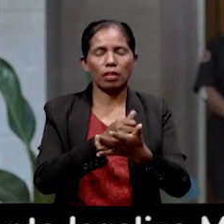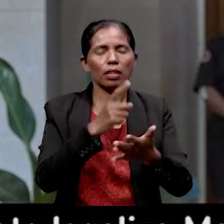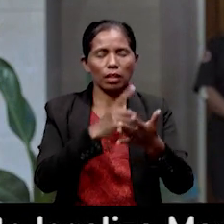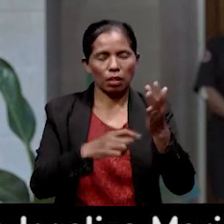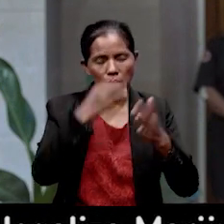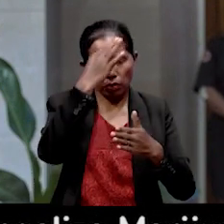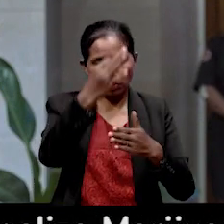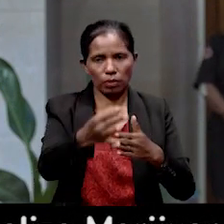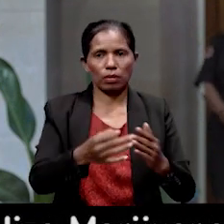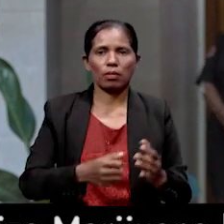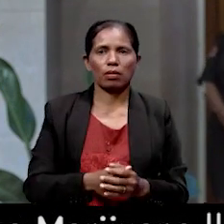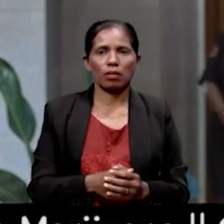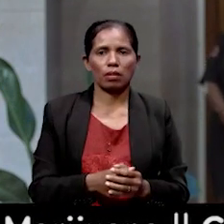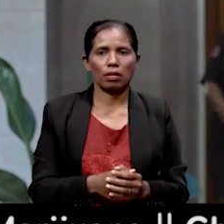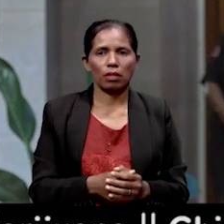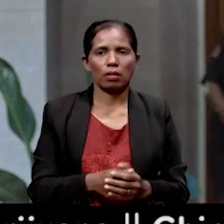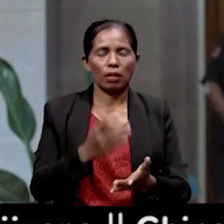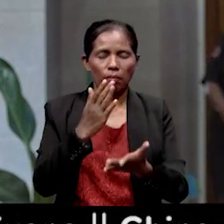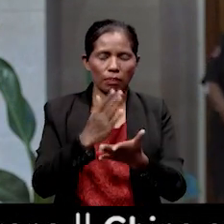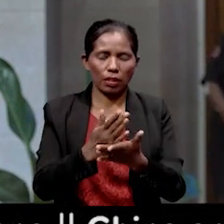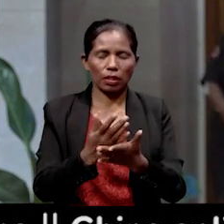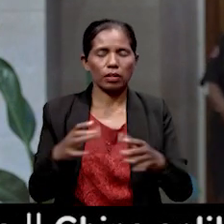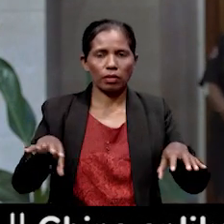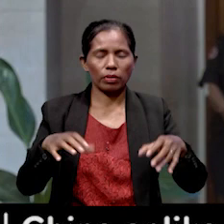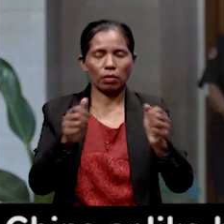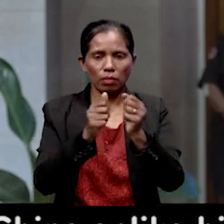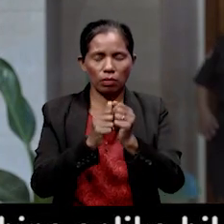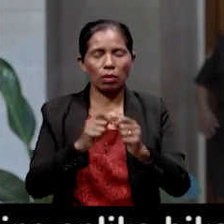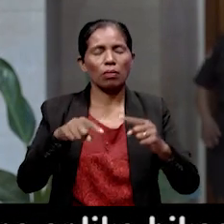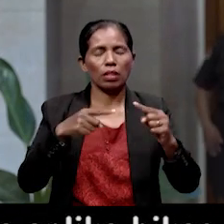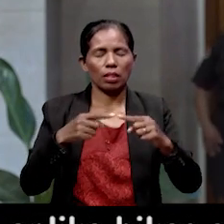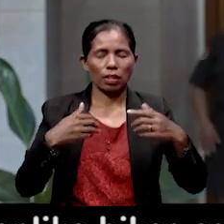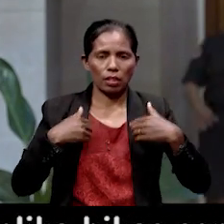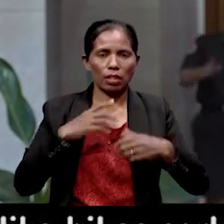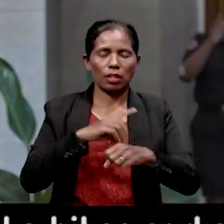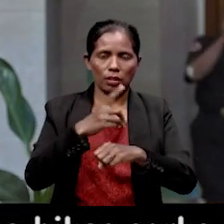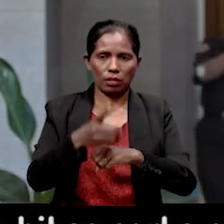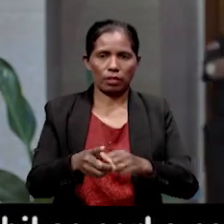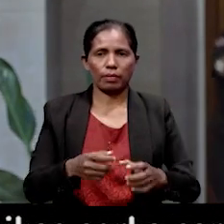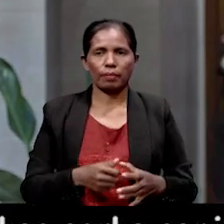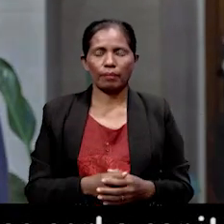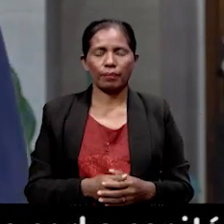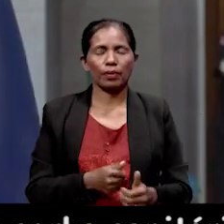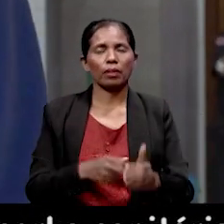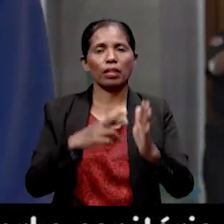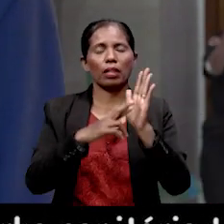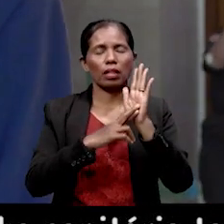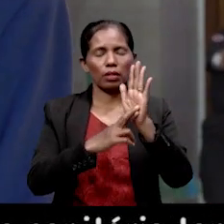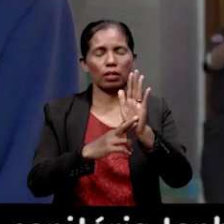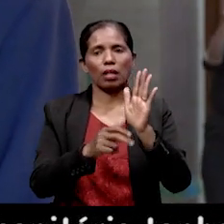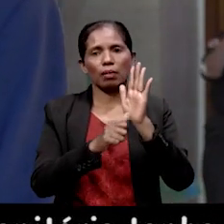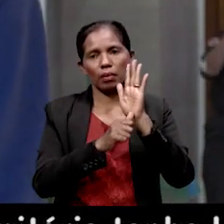oi onde ele evita então ele ser muito oi hir acontece situação no mundo Tu relatório nebe